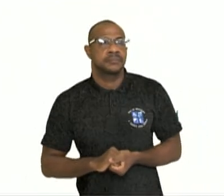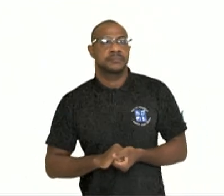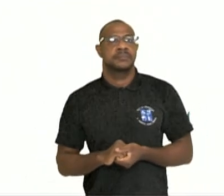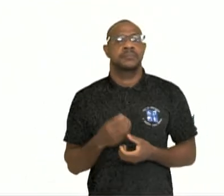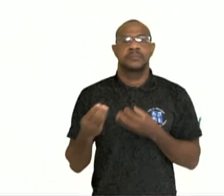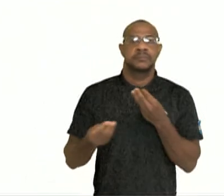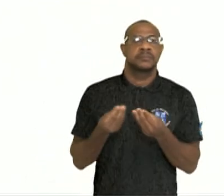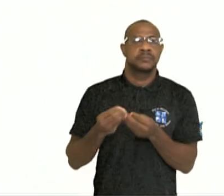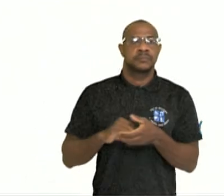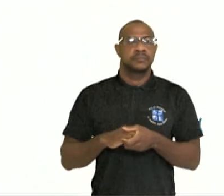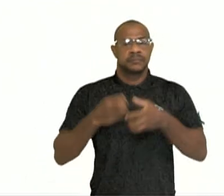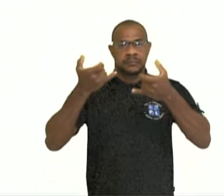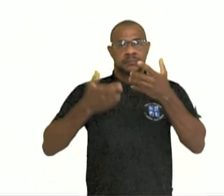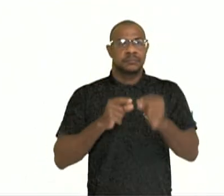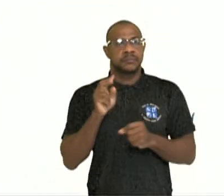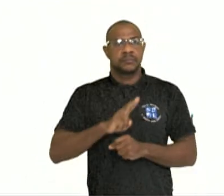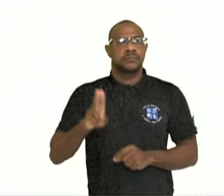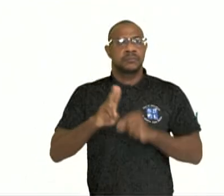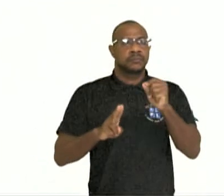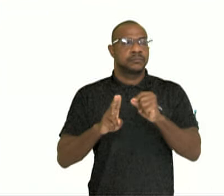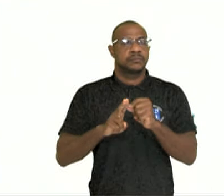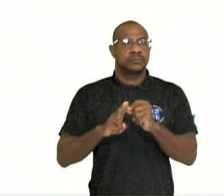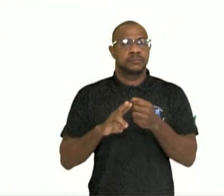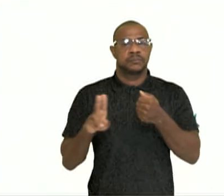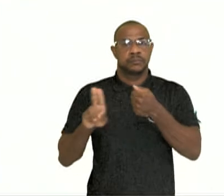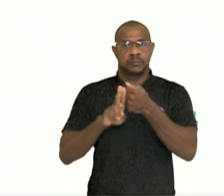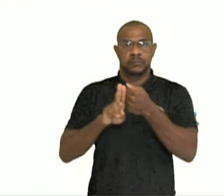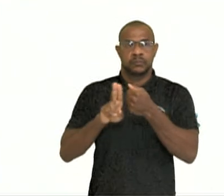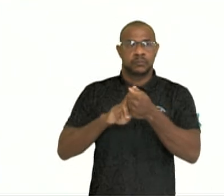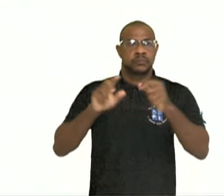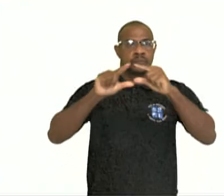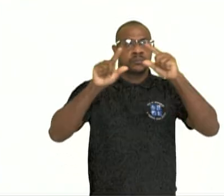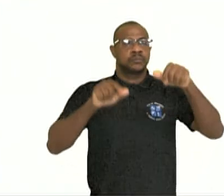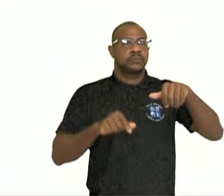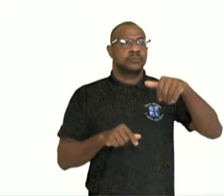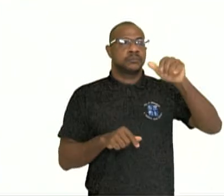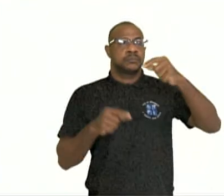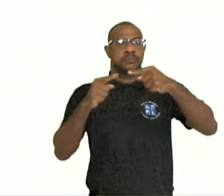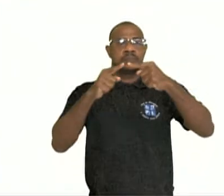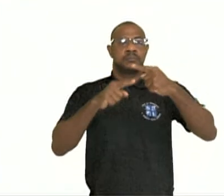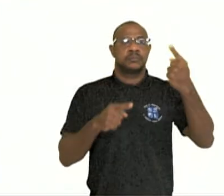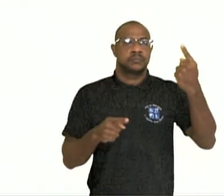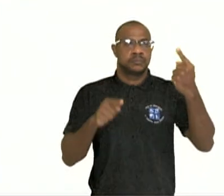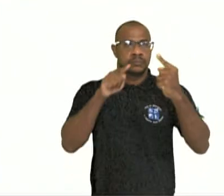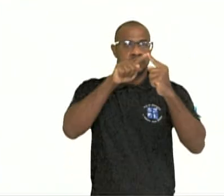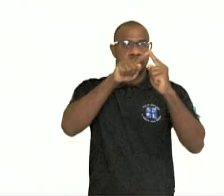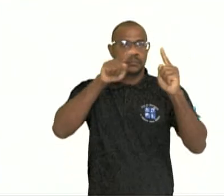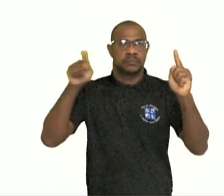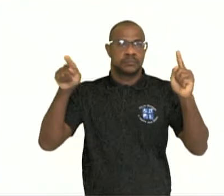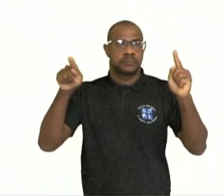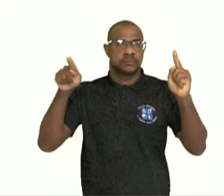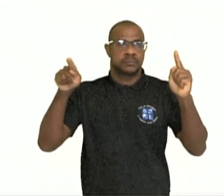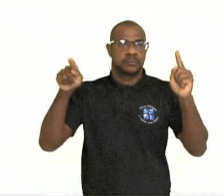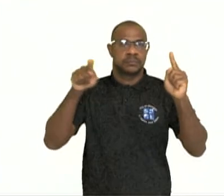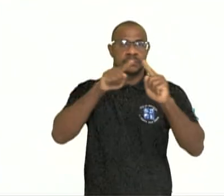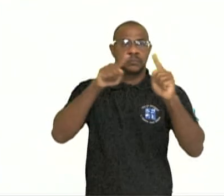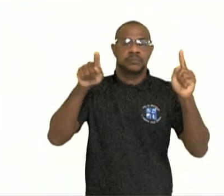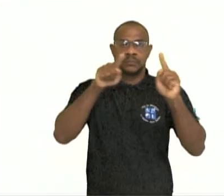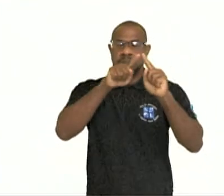que eu conjugo, usando ali os nossos pronomes. Yo, se eu for falar que eu me dou bem com alguém, yo me